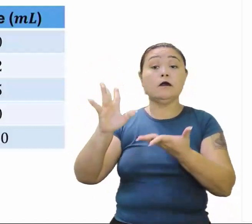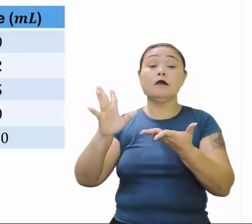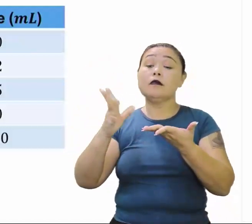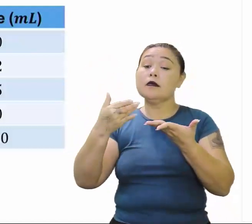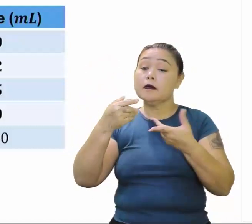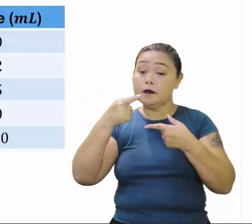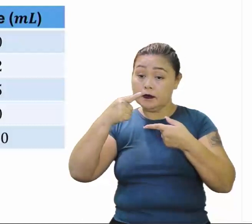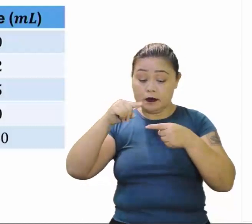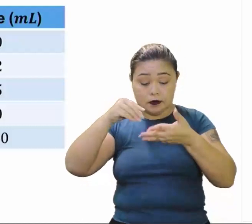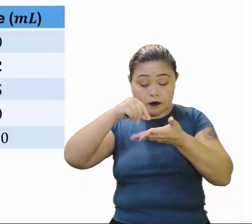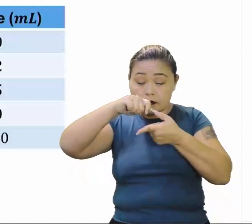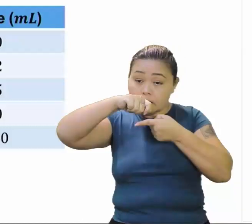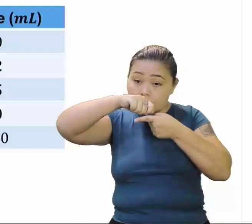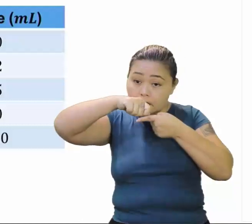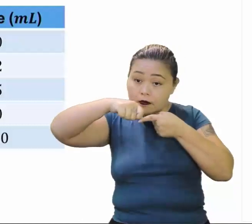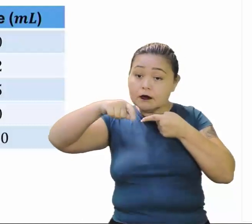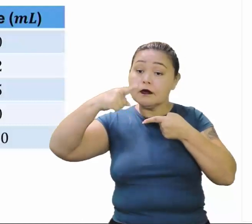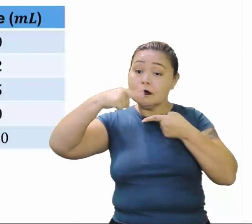dentais